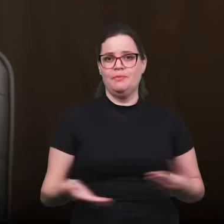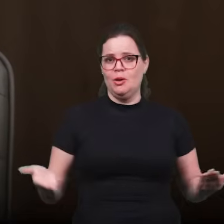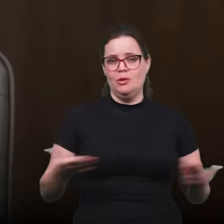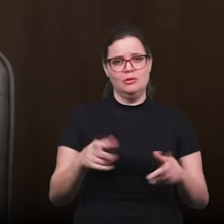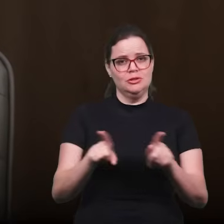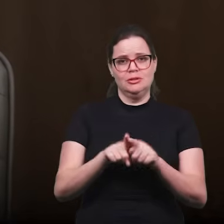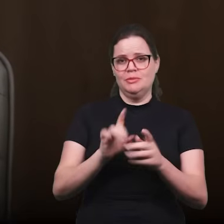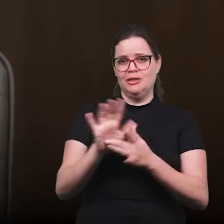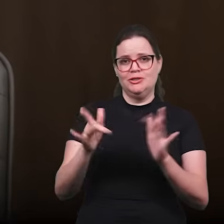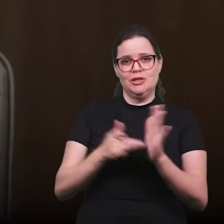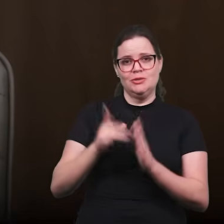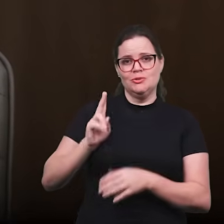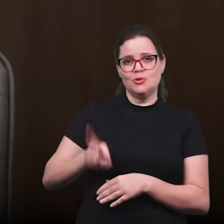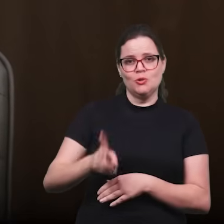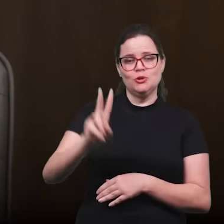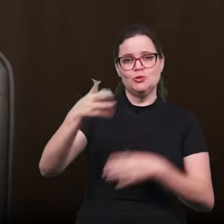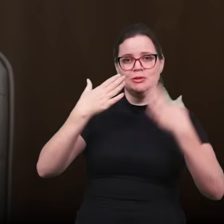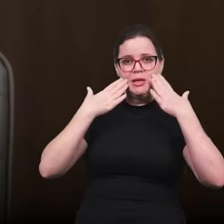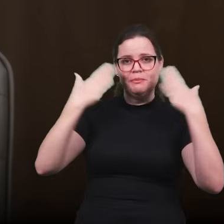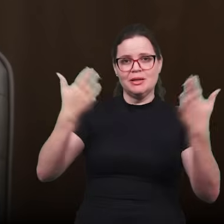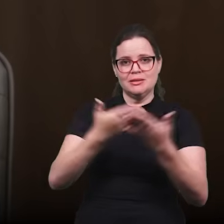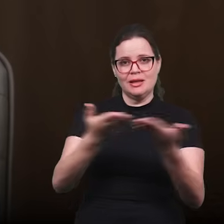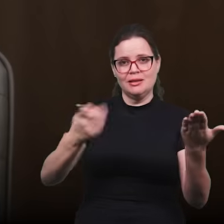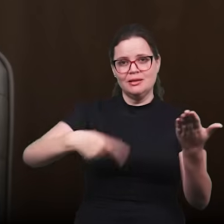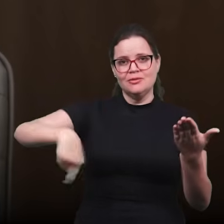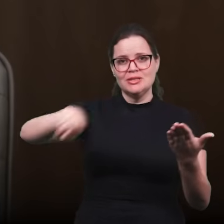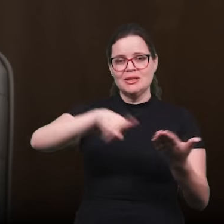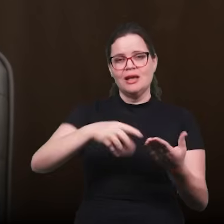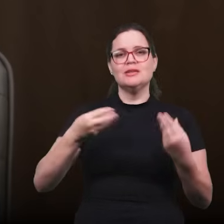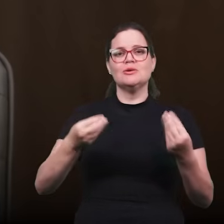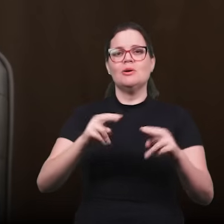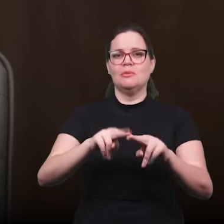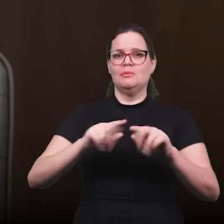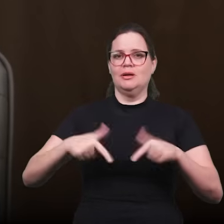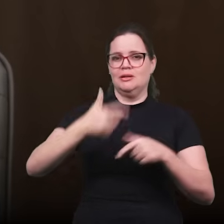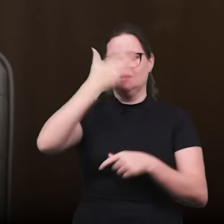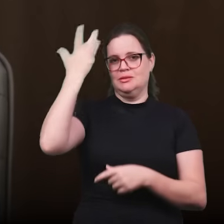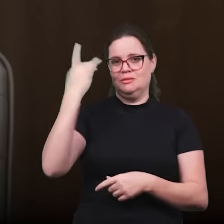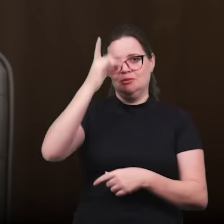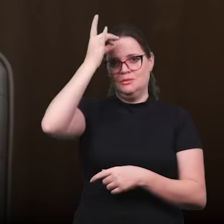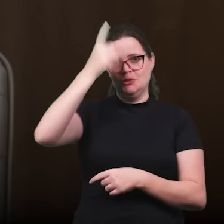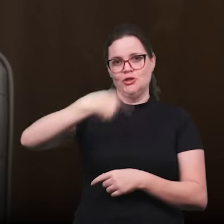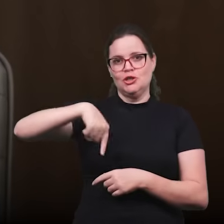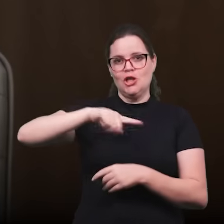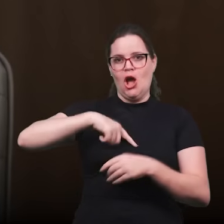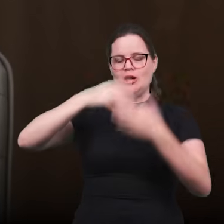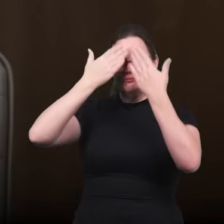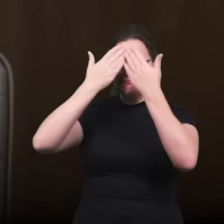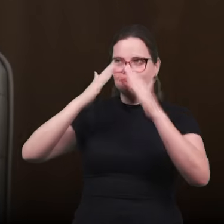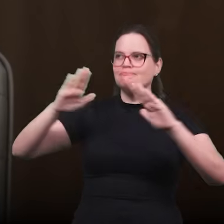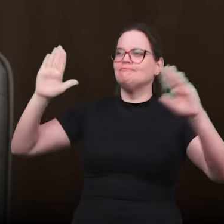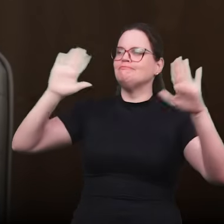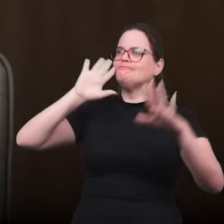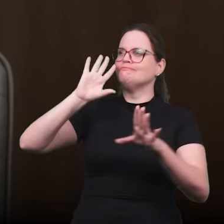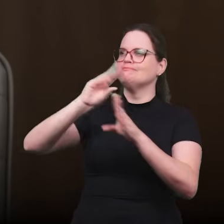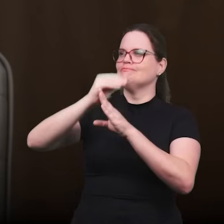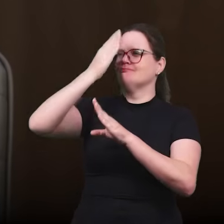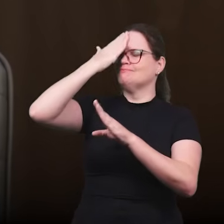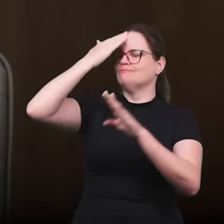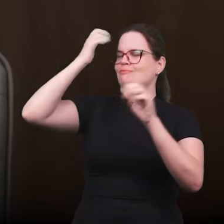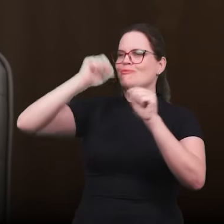se revelando à sua igreja através do Espírito Santo. Que os nossos olhos espirituais também